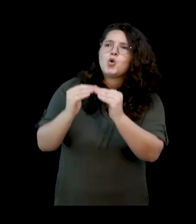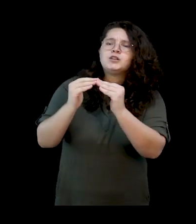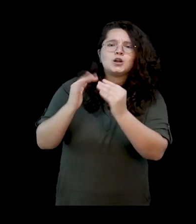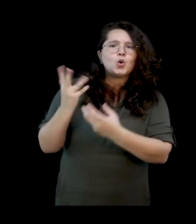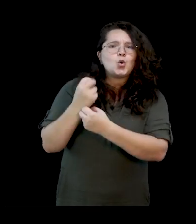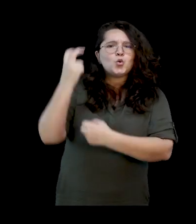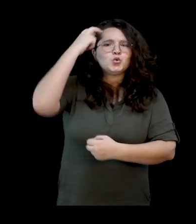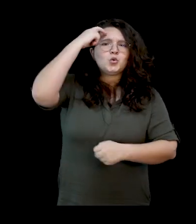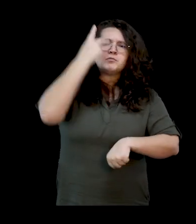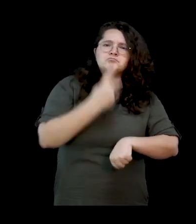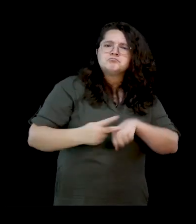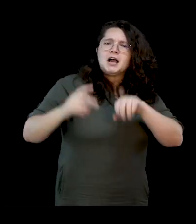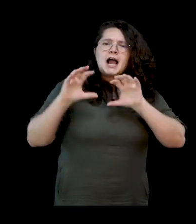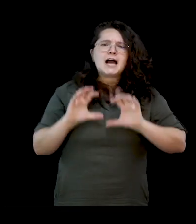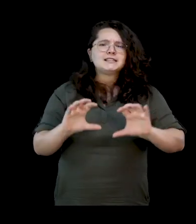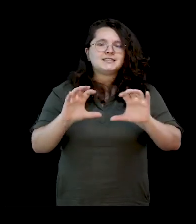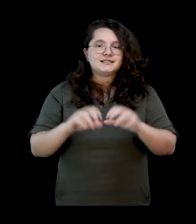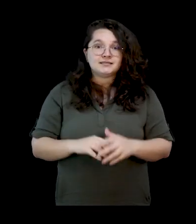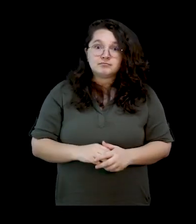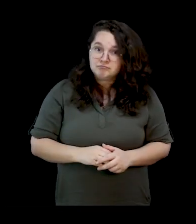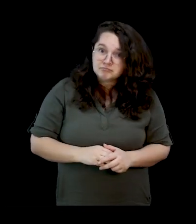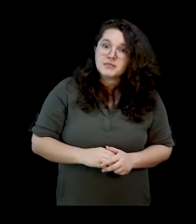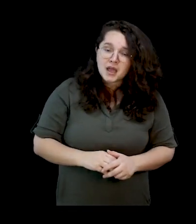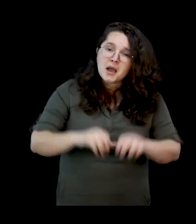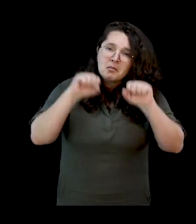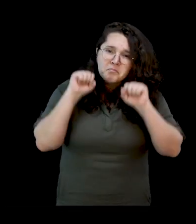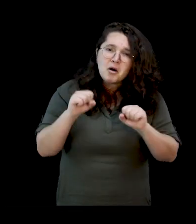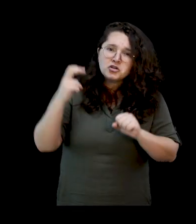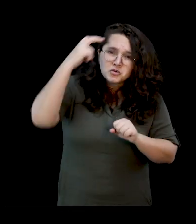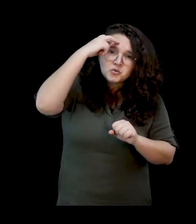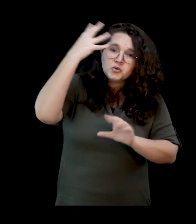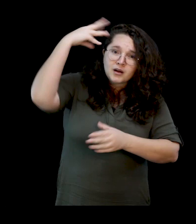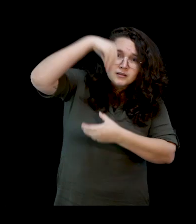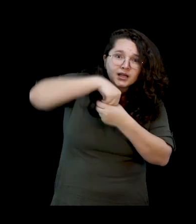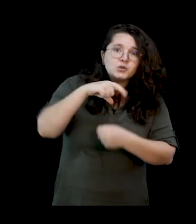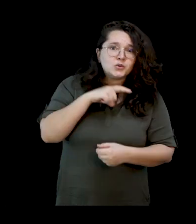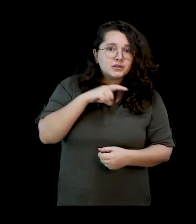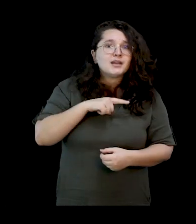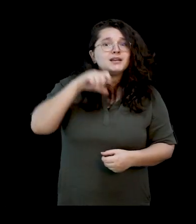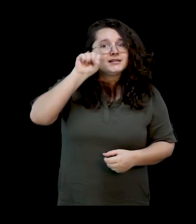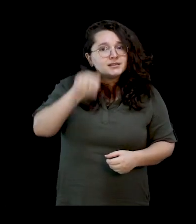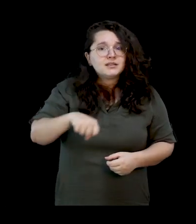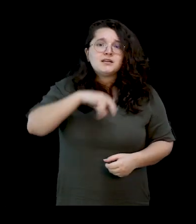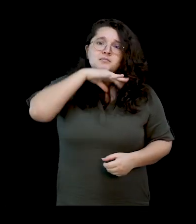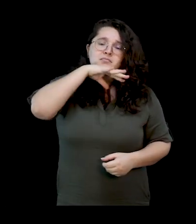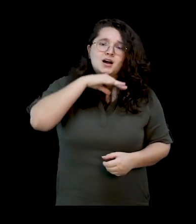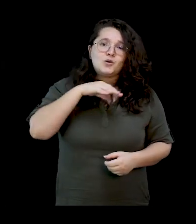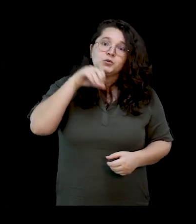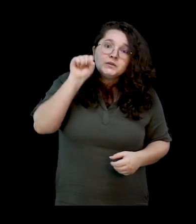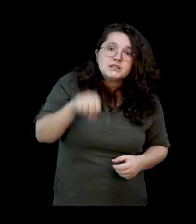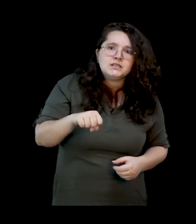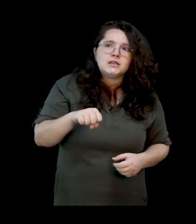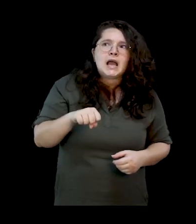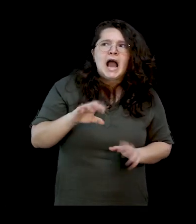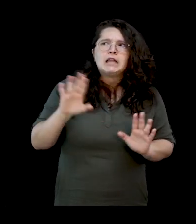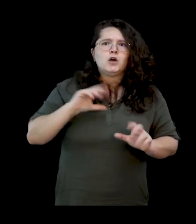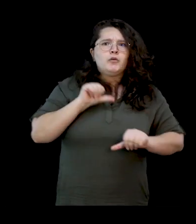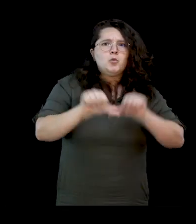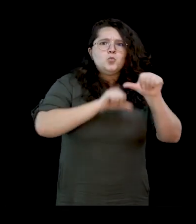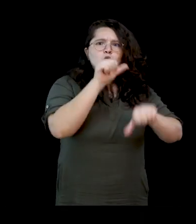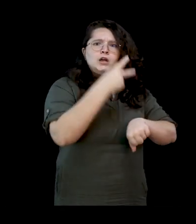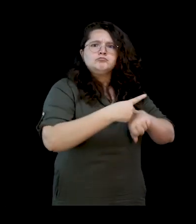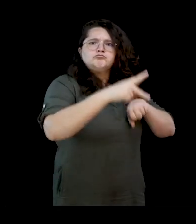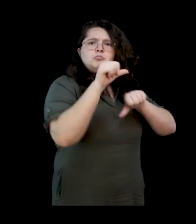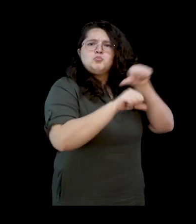asséptica. Se a cultura pode ser maligna, se ela pode ter conteúdos perversos, então é melhor transformar a cultura numa